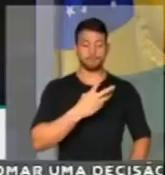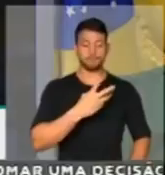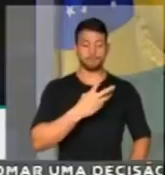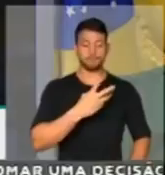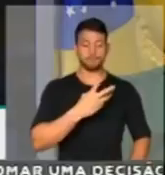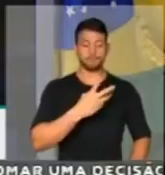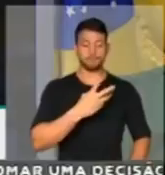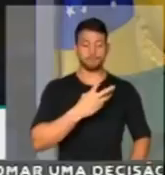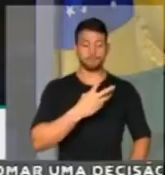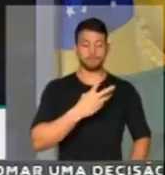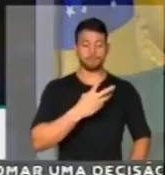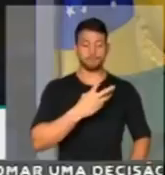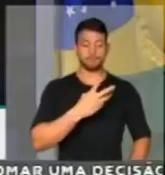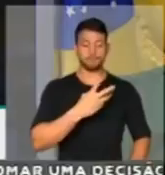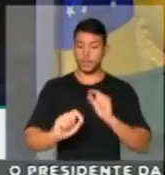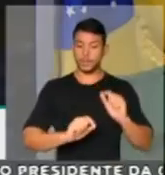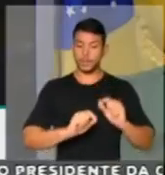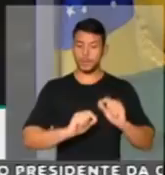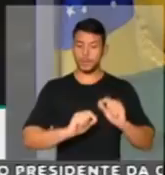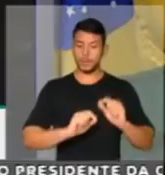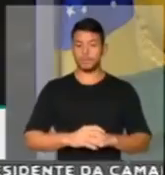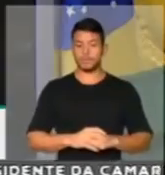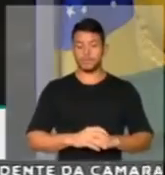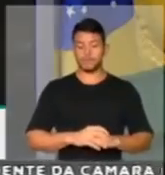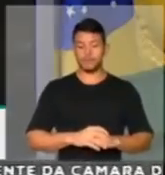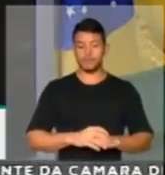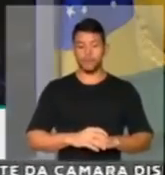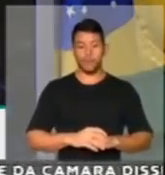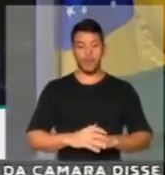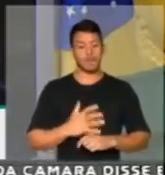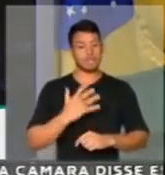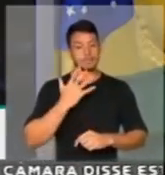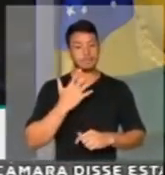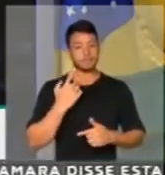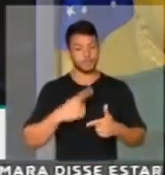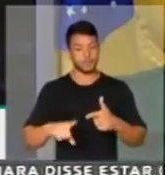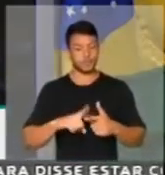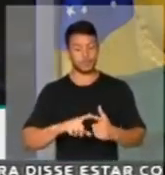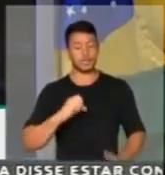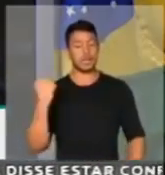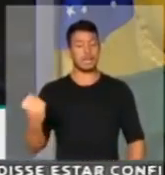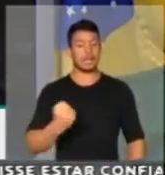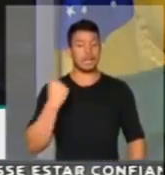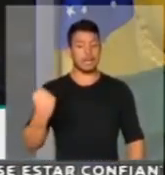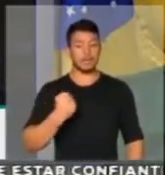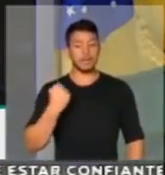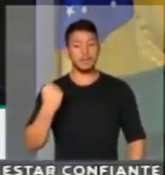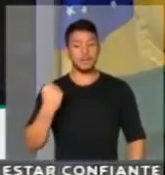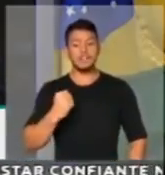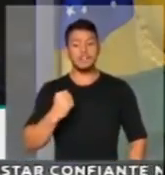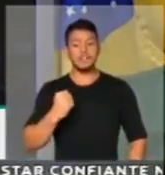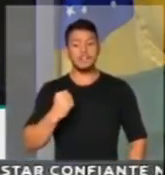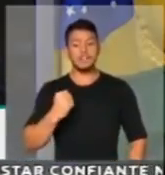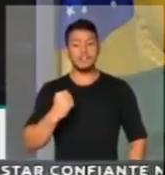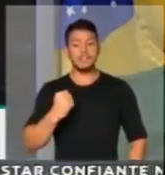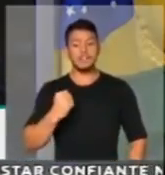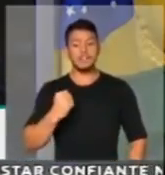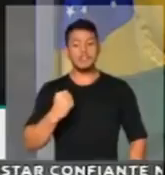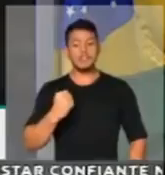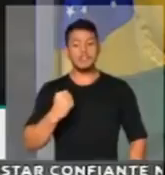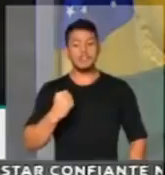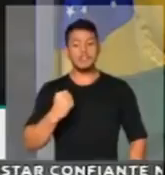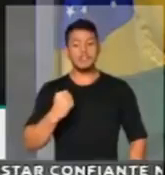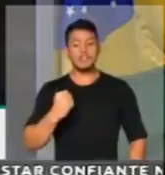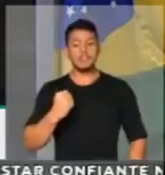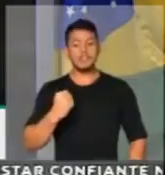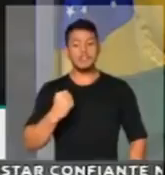tem mais uma questão que é tão grave quanto, que é a ilegalidade e ilegitimidade desse subsídio,